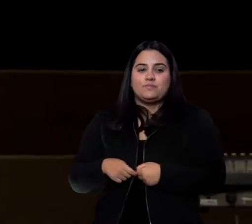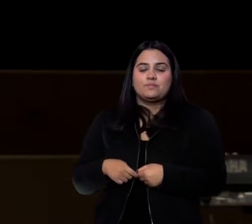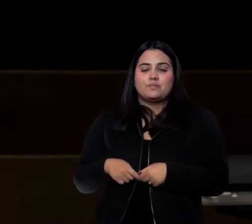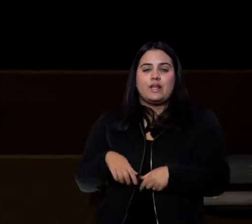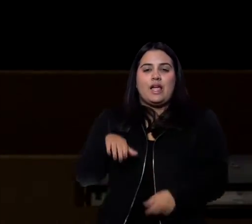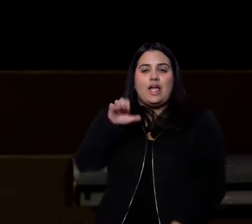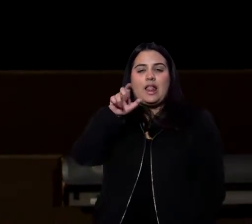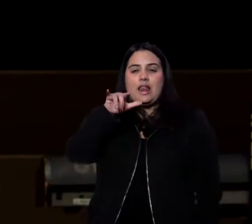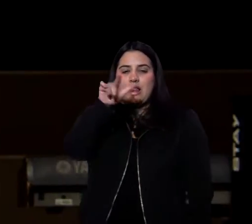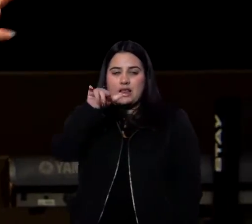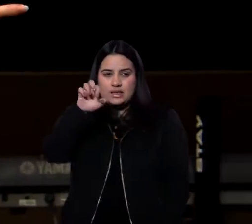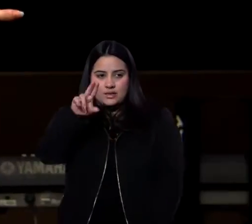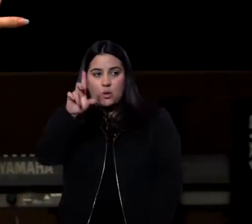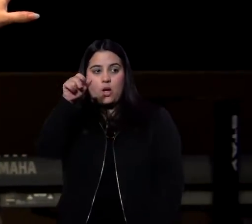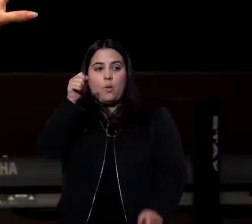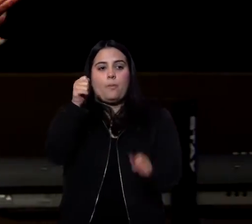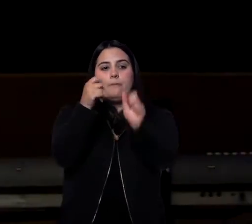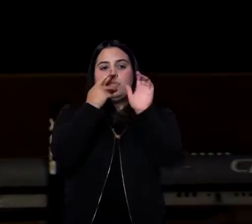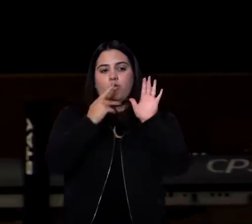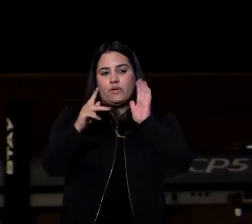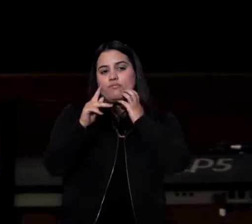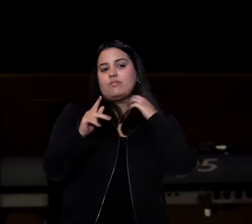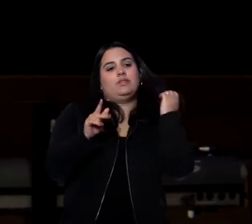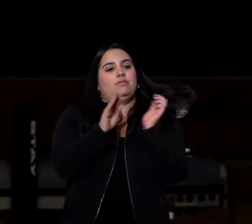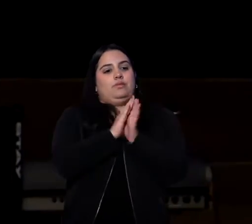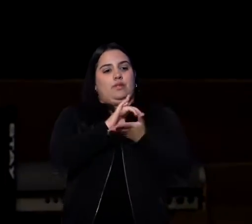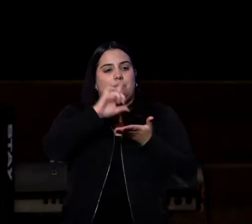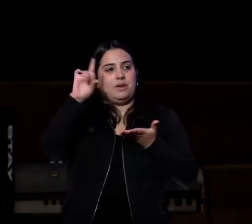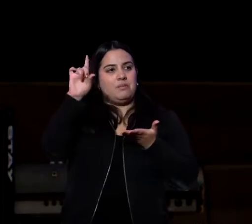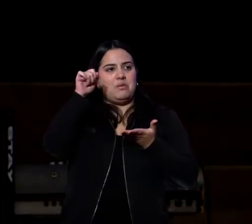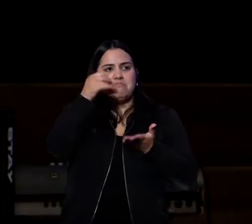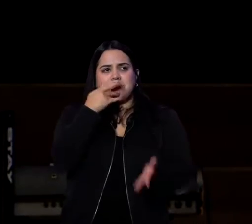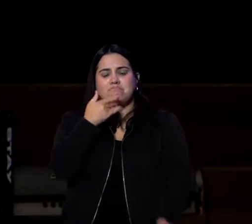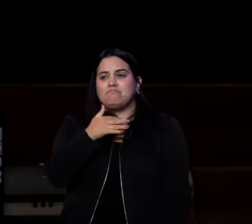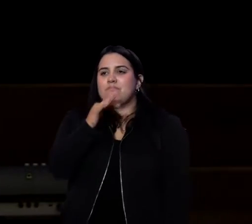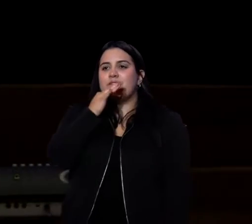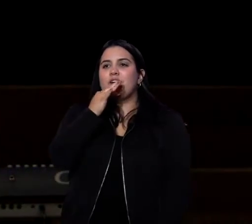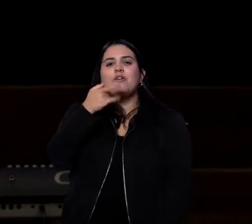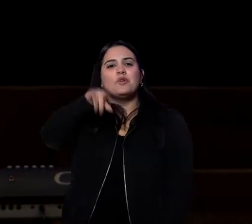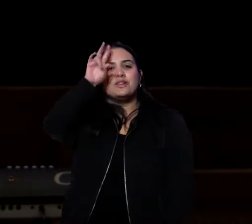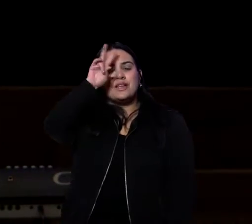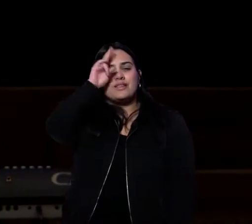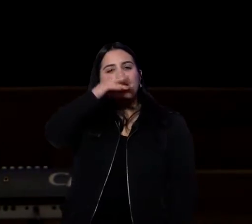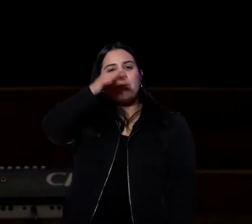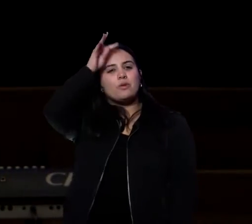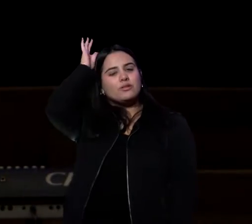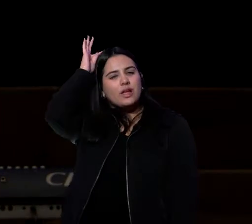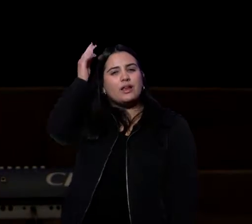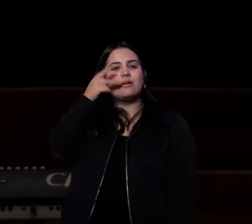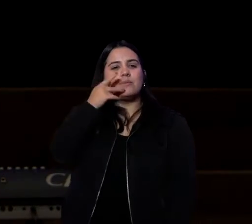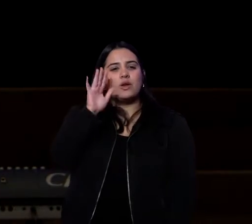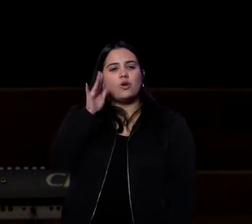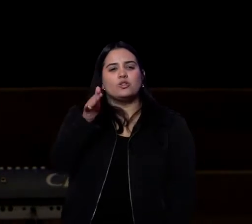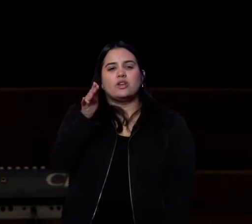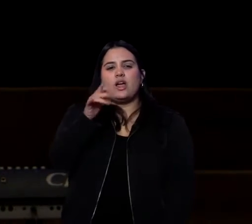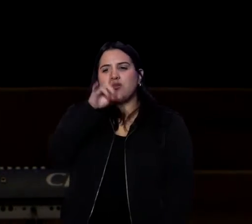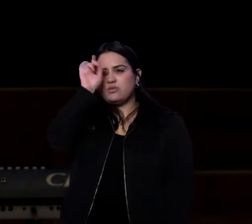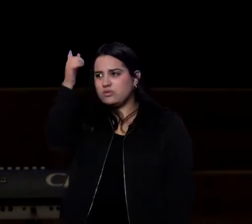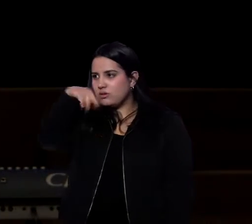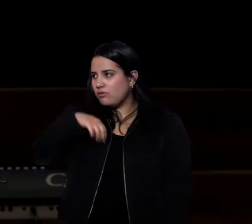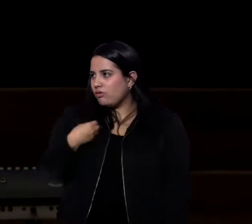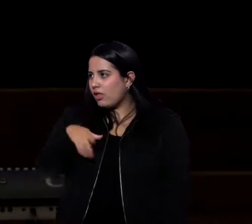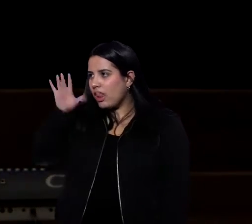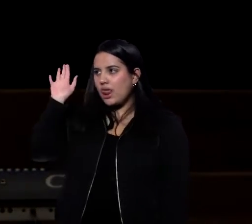é um profeta da Bíblia, é um dos meus personagens preferidos também. Quem lembra? O Tarek pregou sobre Eliseu um dia desses aqui. Vocês estão aqui?